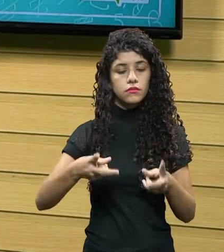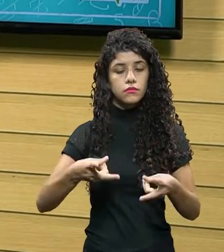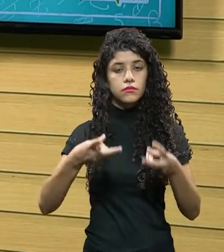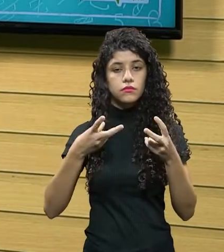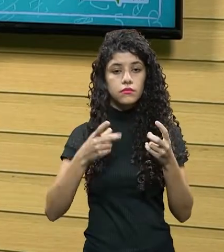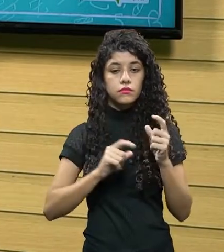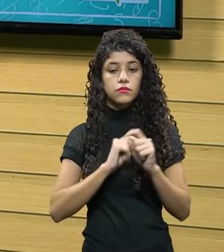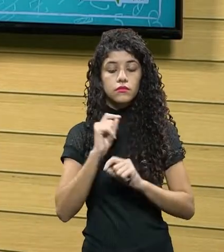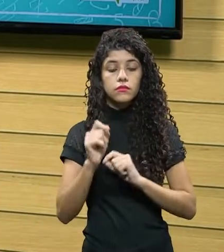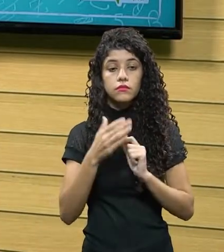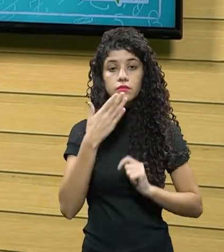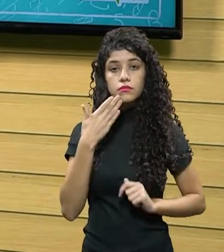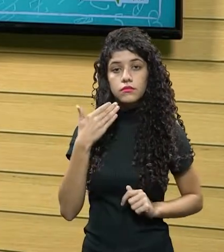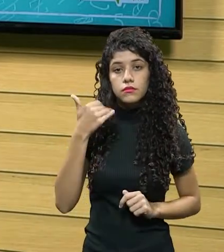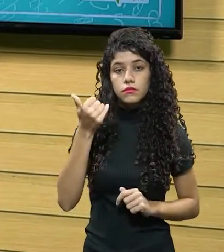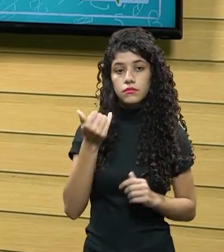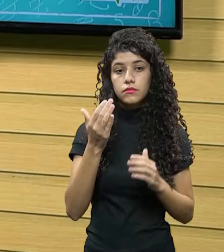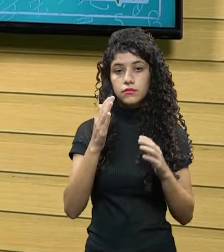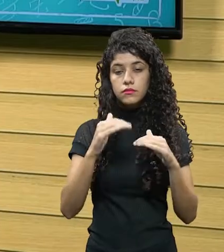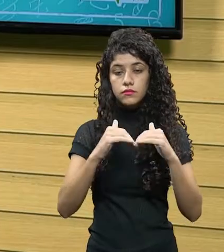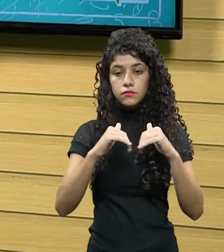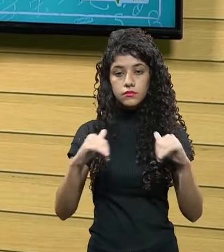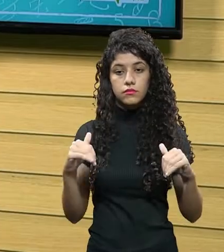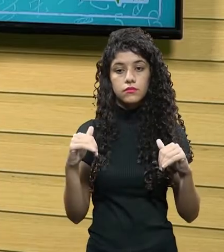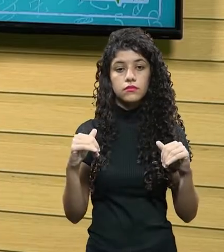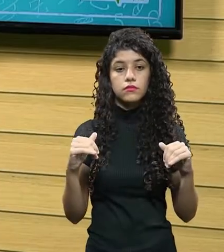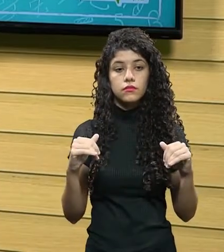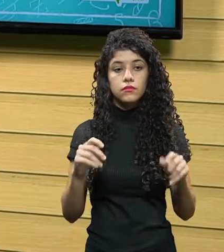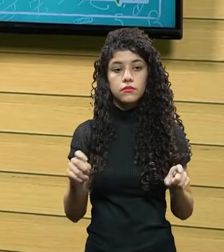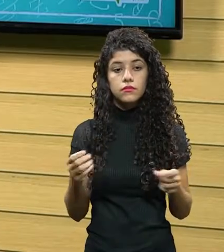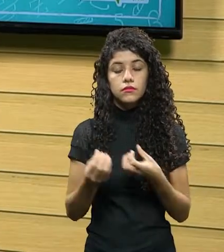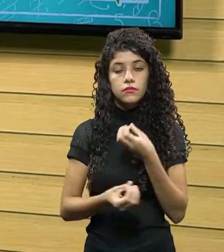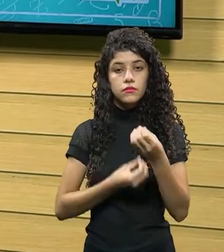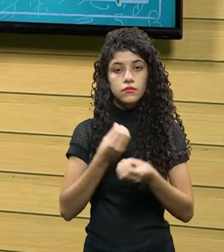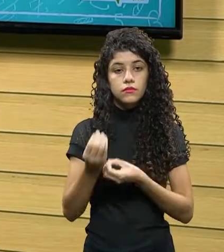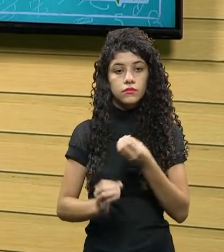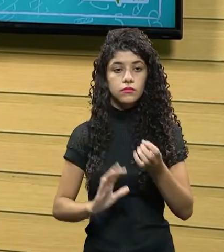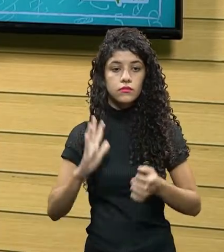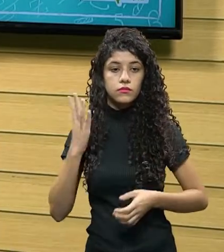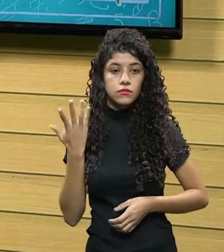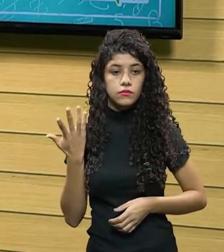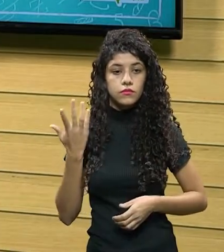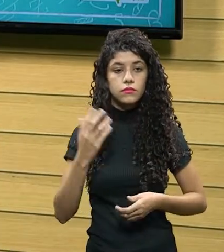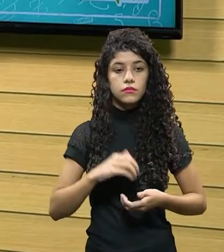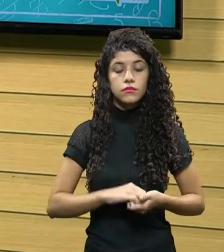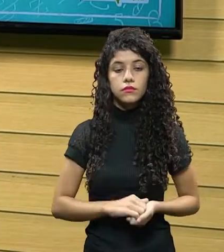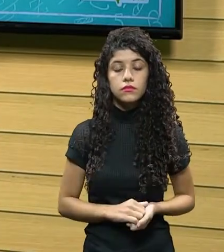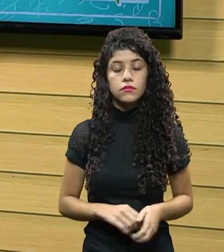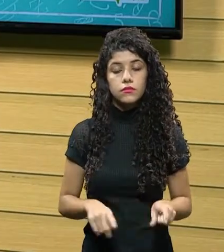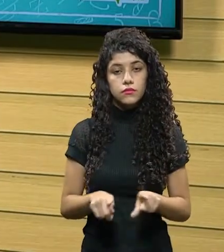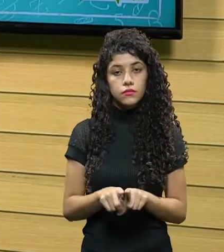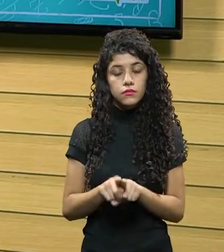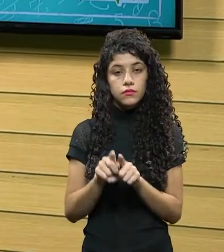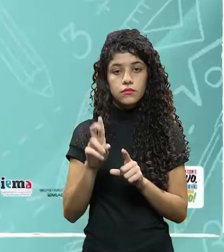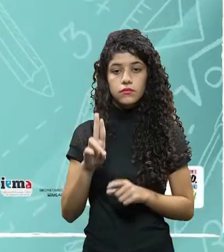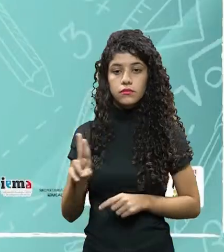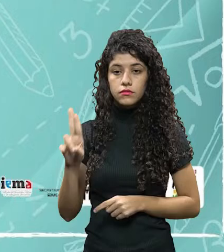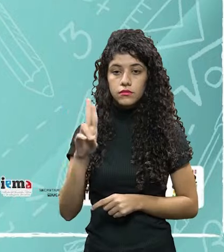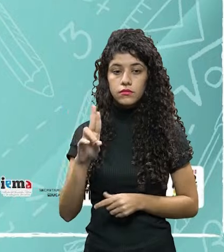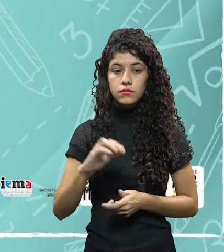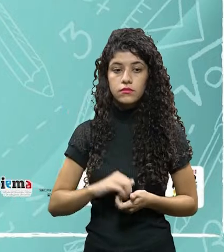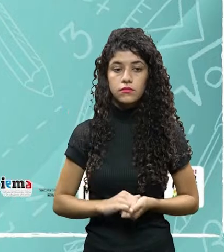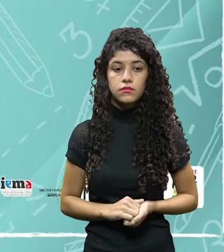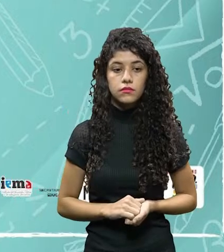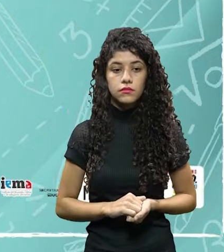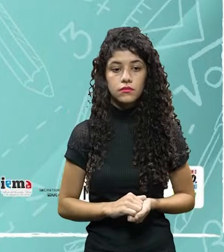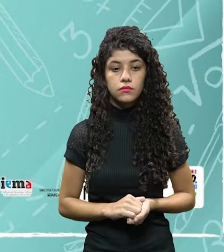observar melhor a divisão entre ativo e passivo e como funciona a questão da origem e a aplicação.